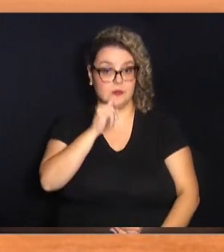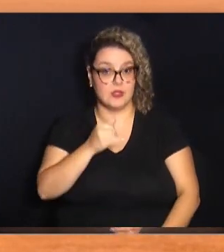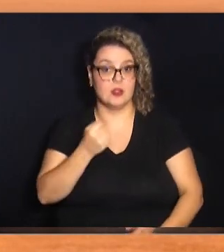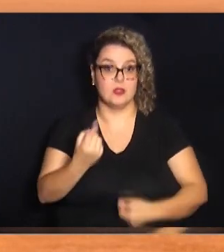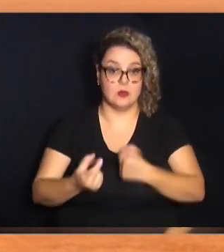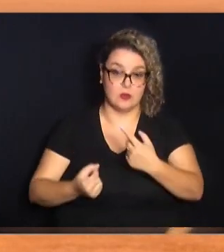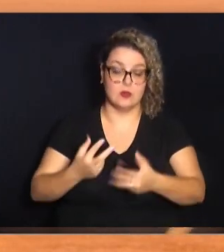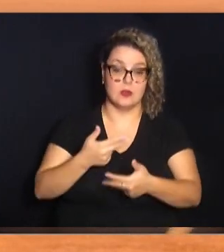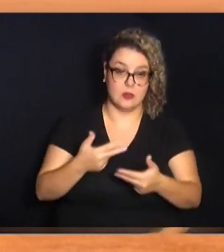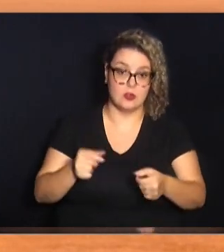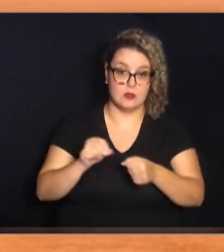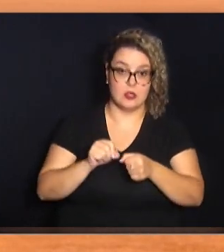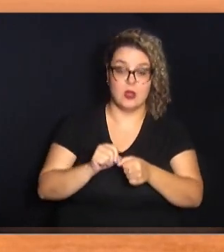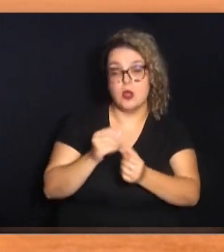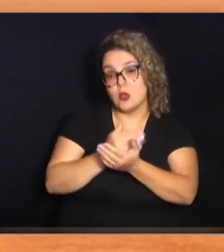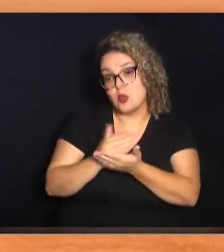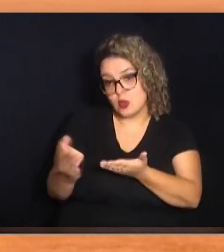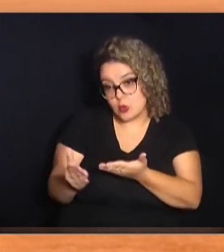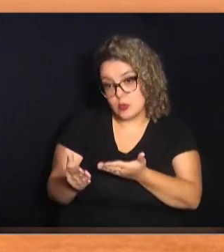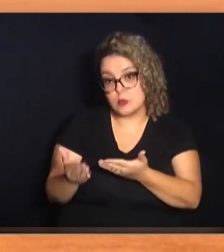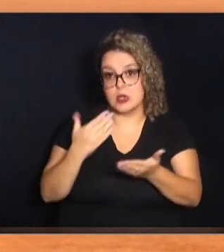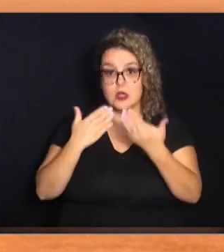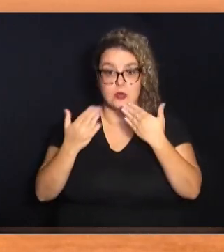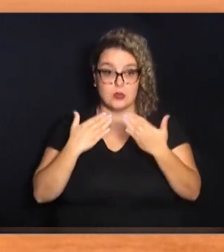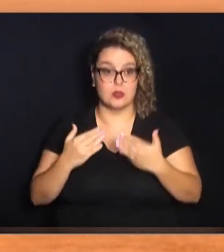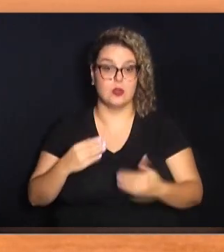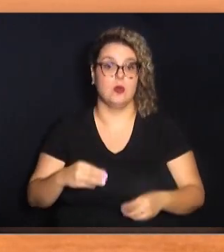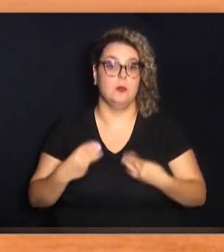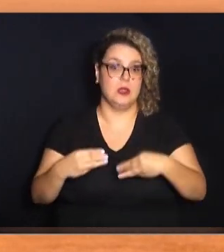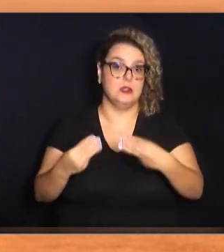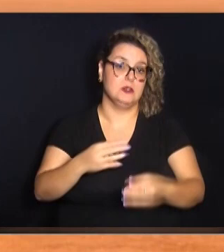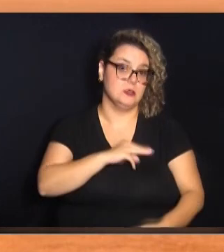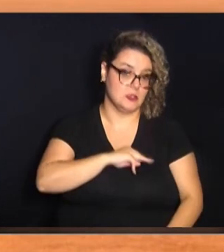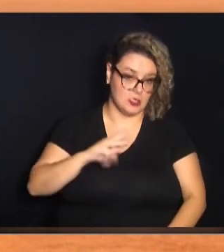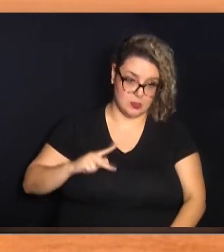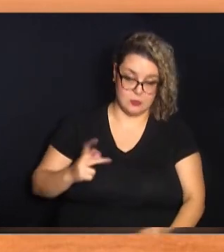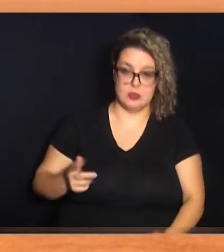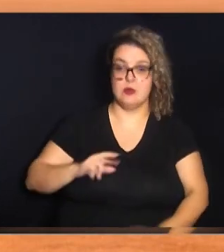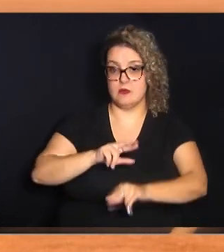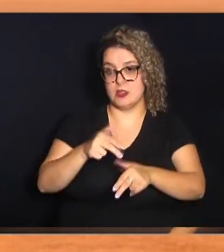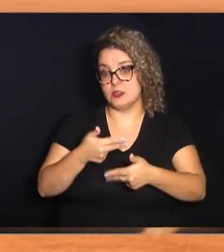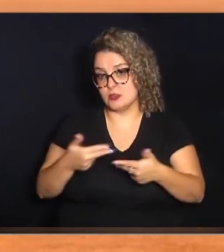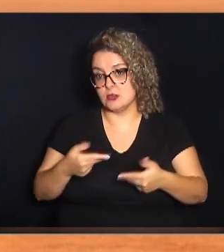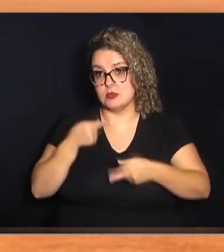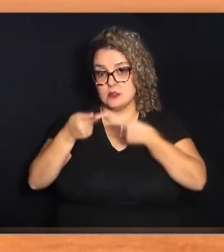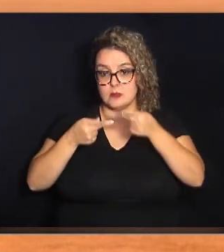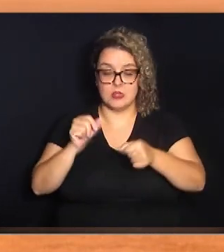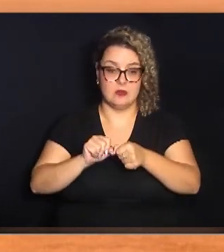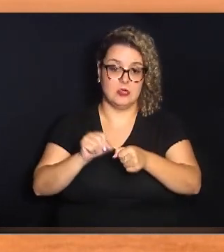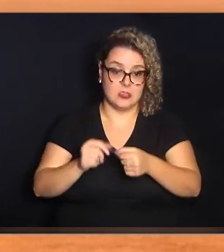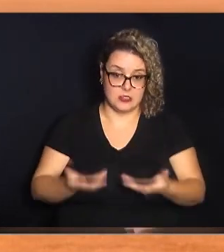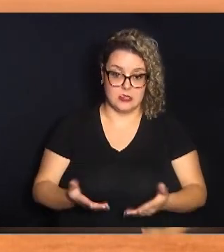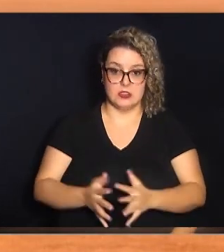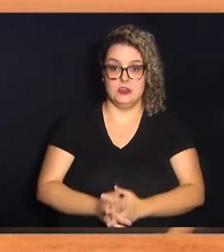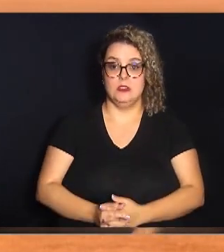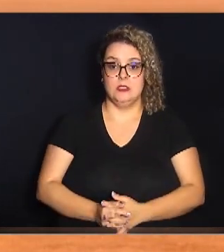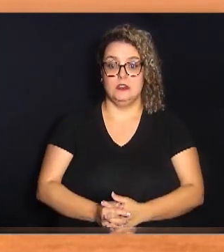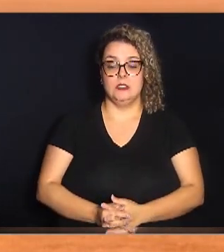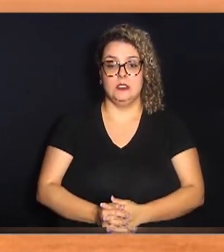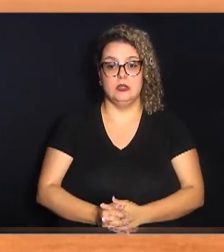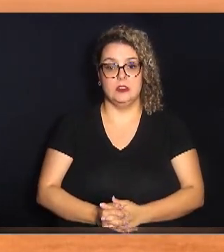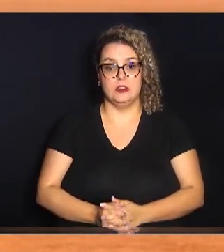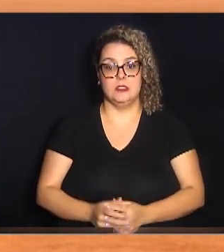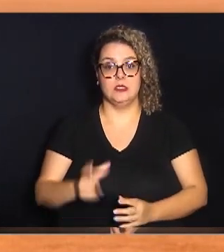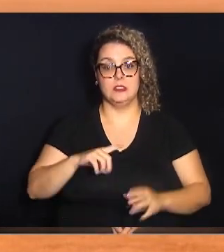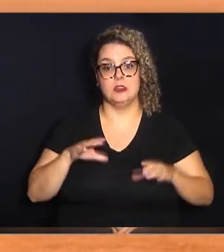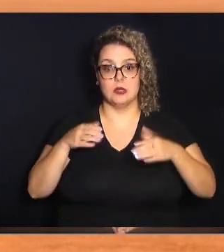primeiro aqui tem algumas outras coisas que nós vamos fazer porque nós começamos a conversa com o Ministério Público Tem várias coisas ainda para tocar e e tem um